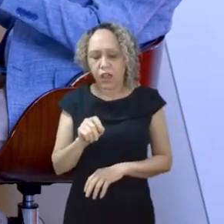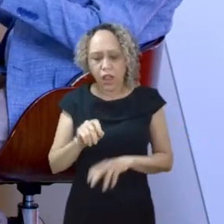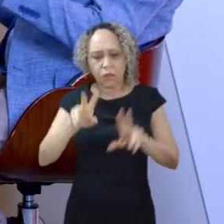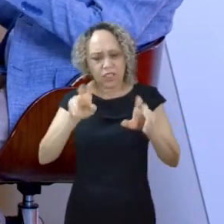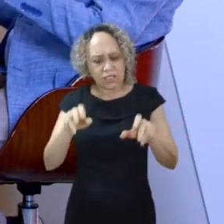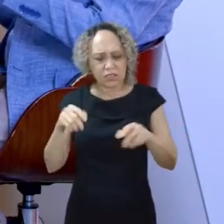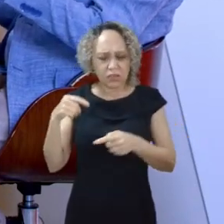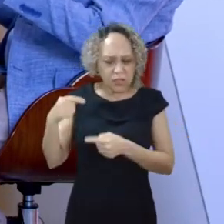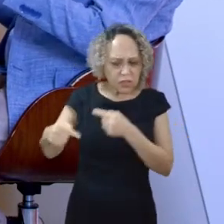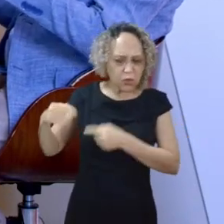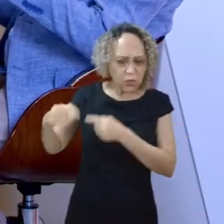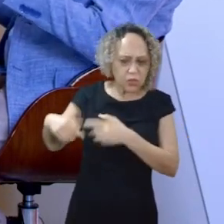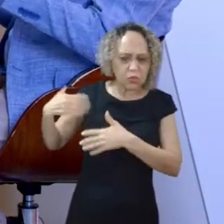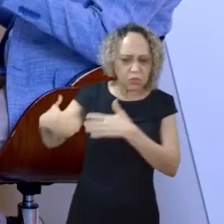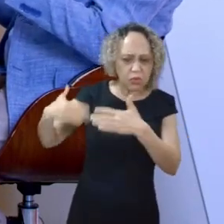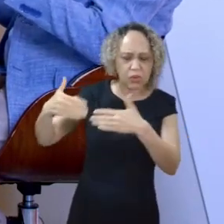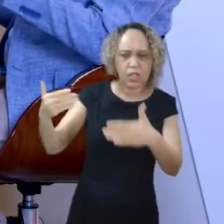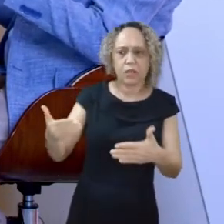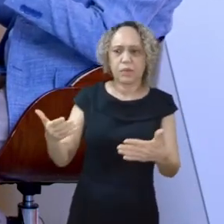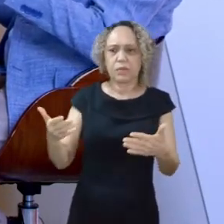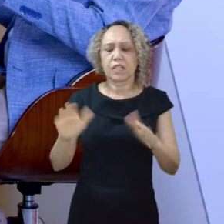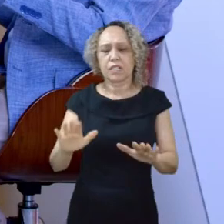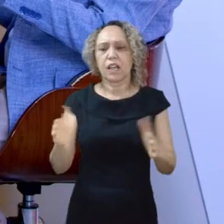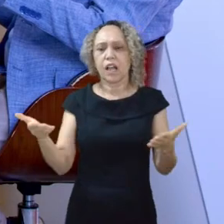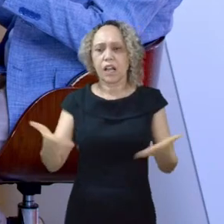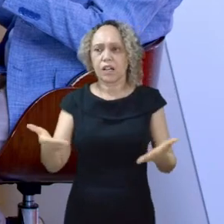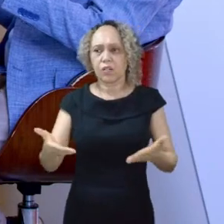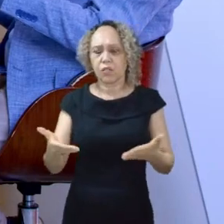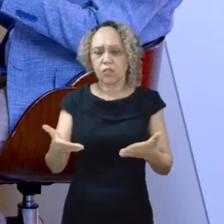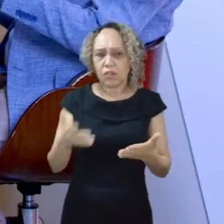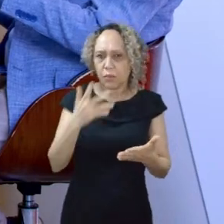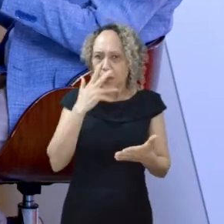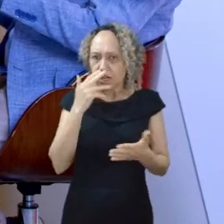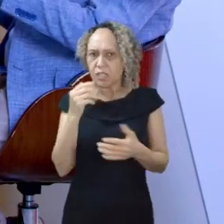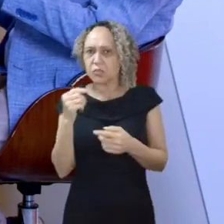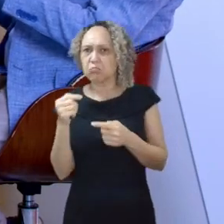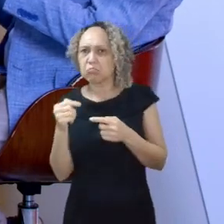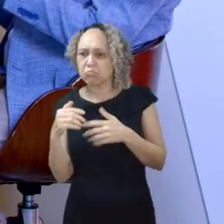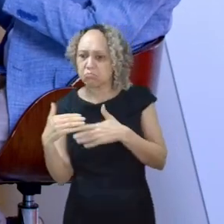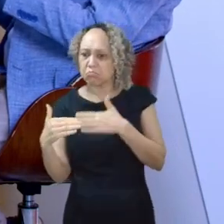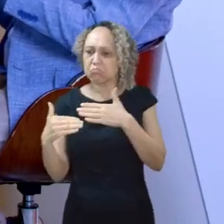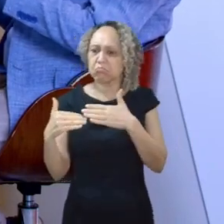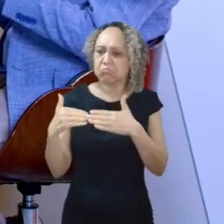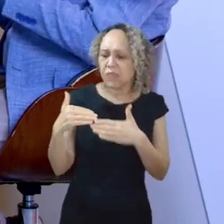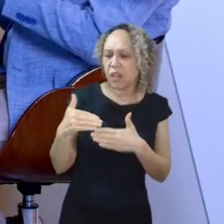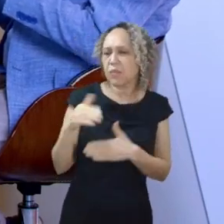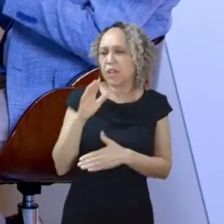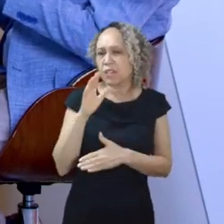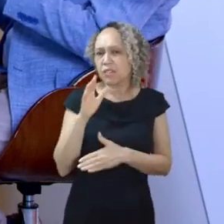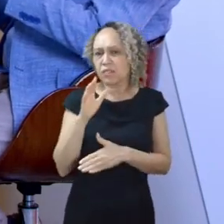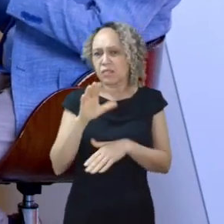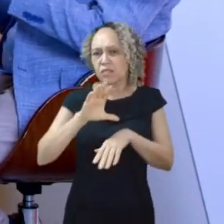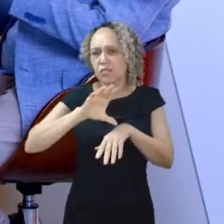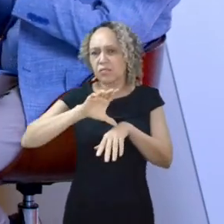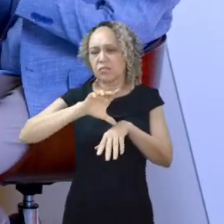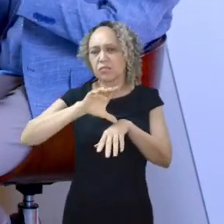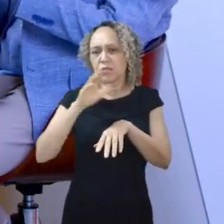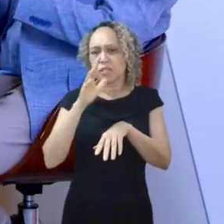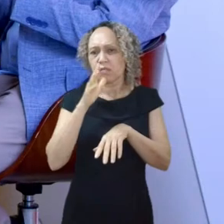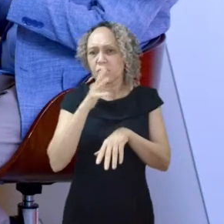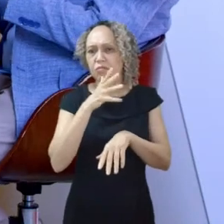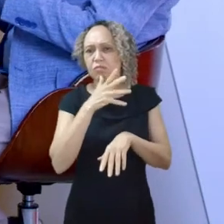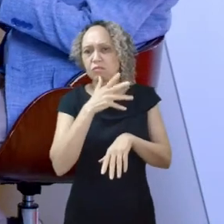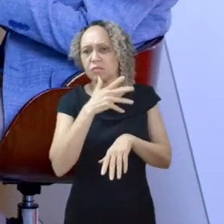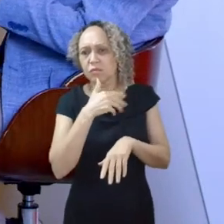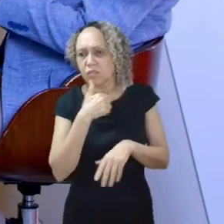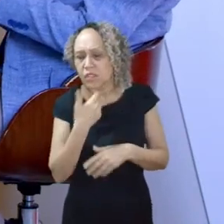apesar de que agora parece estar meio devagar, né, esse tema no Congresso. Não é o momento mais forte do assunto no Congresso. Tem algumas iniciativas,